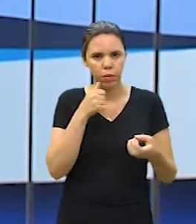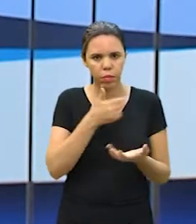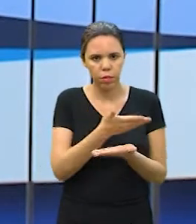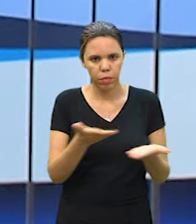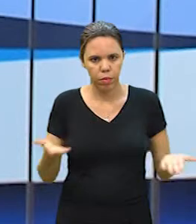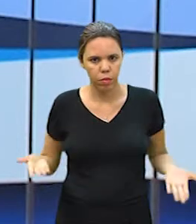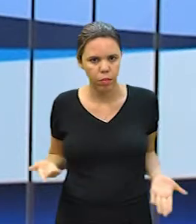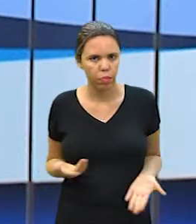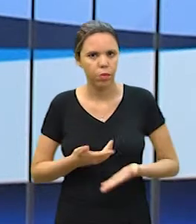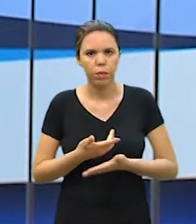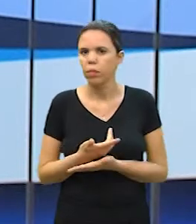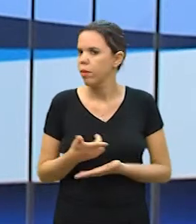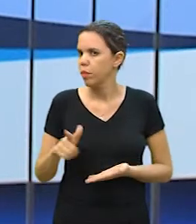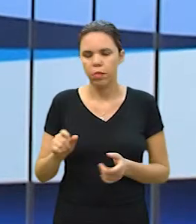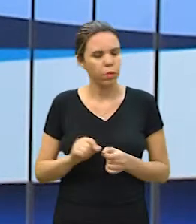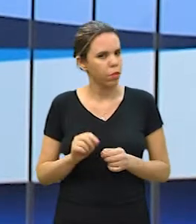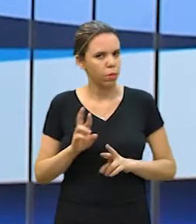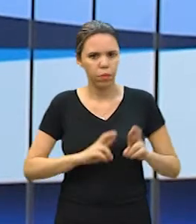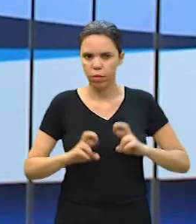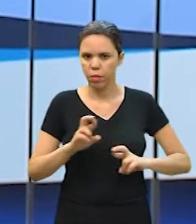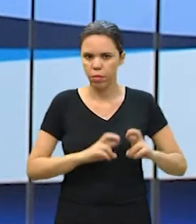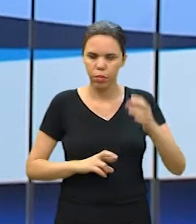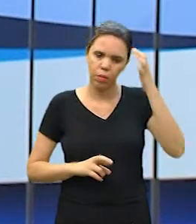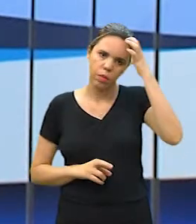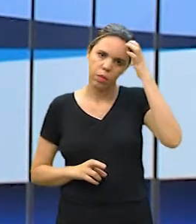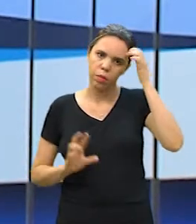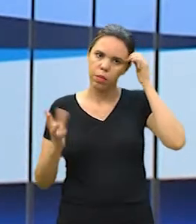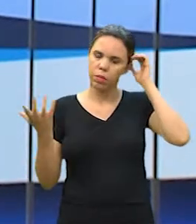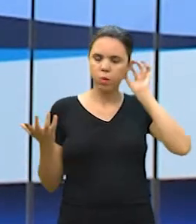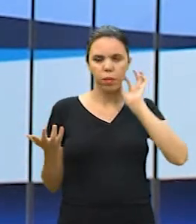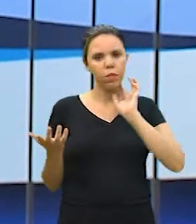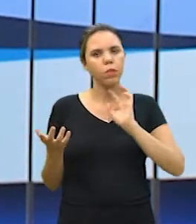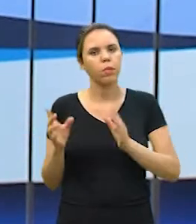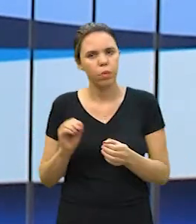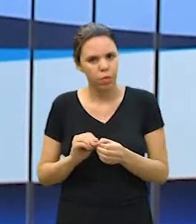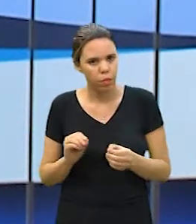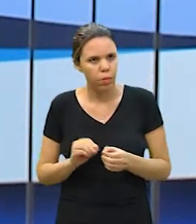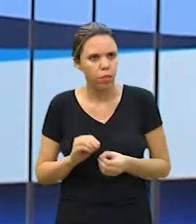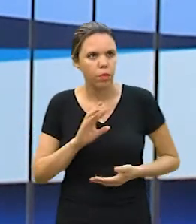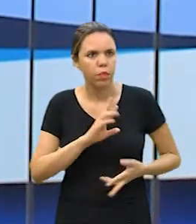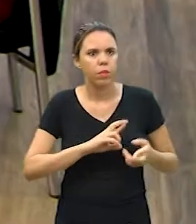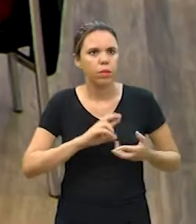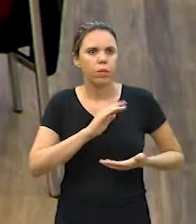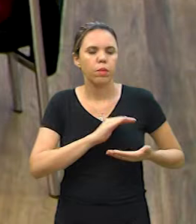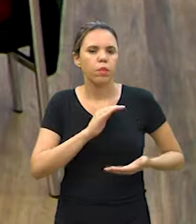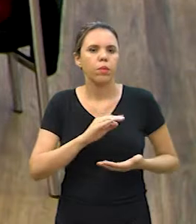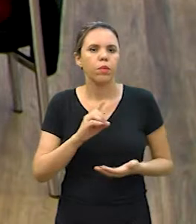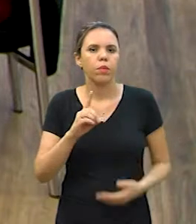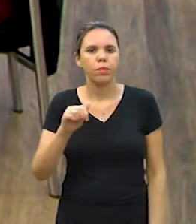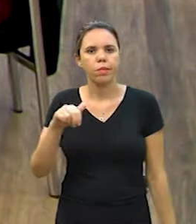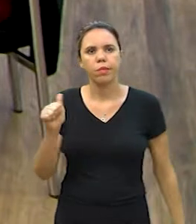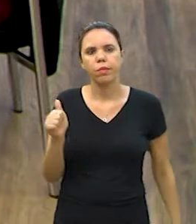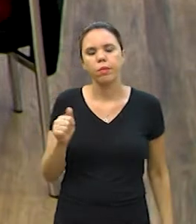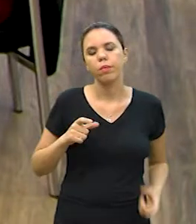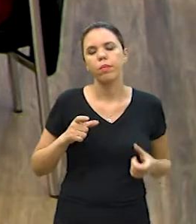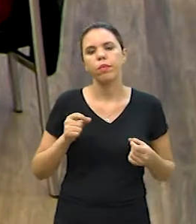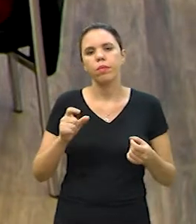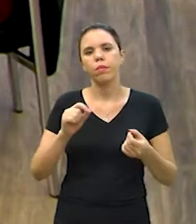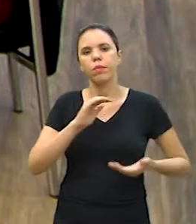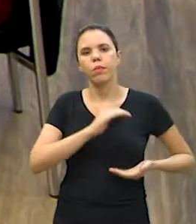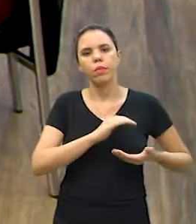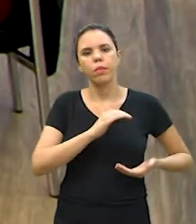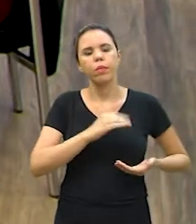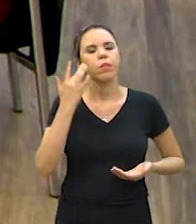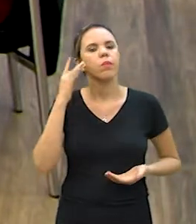das mulheres que não realizaram o exame para que ocorra a realização. Edna, câncer de